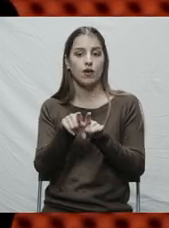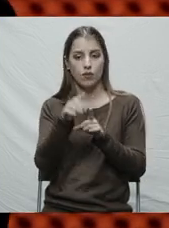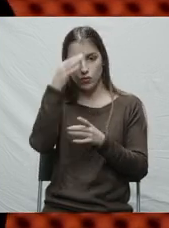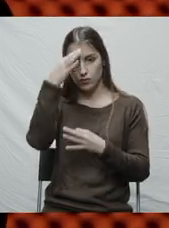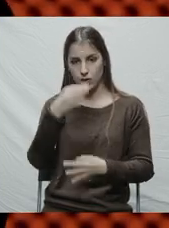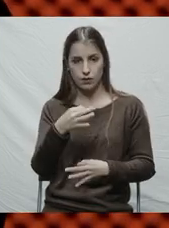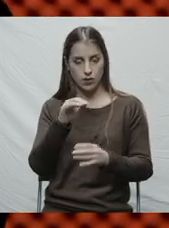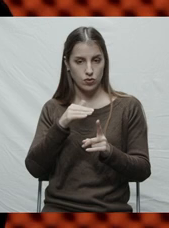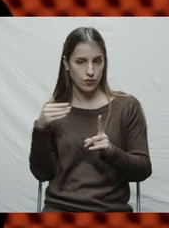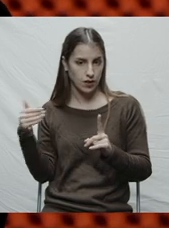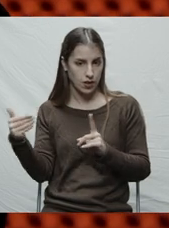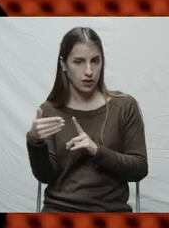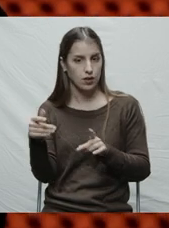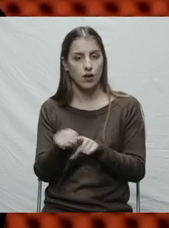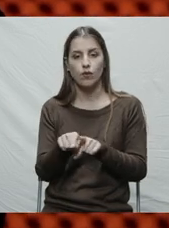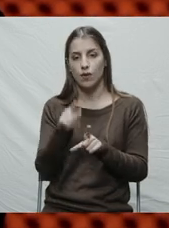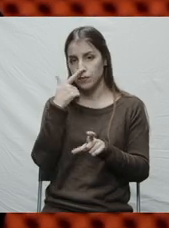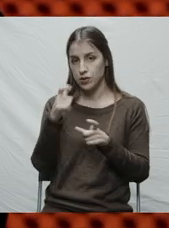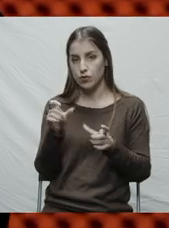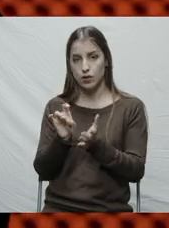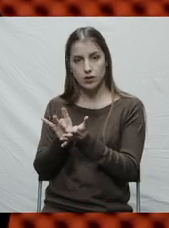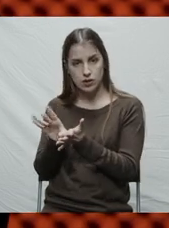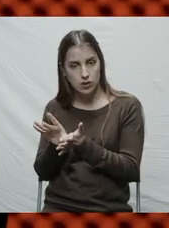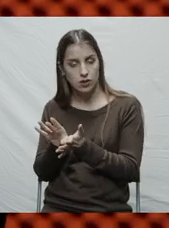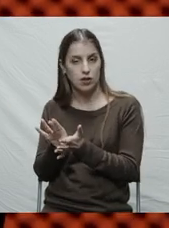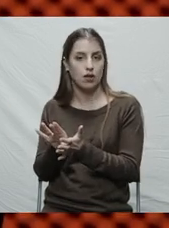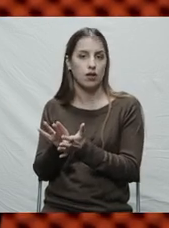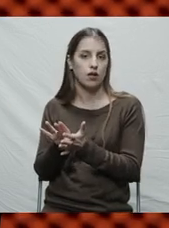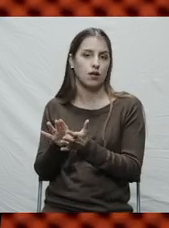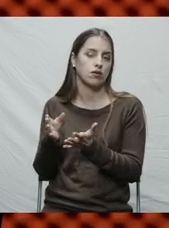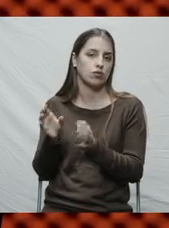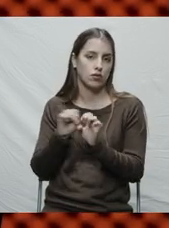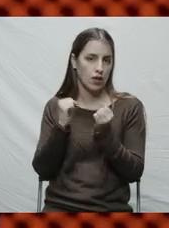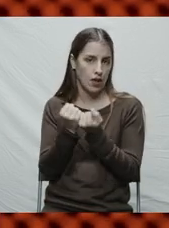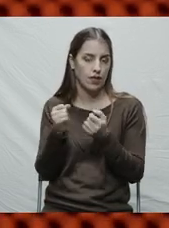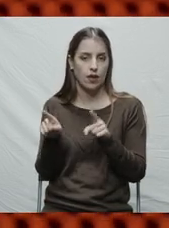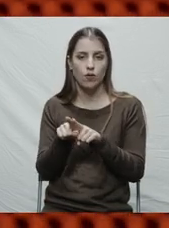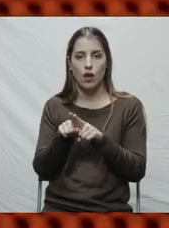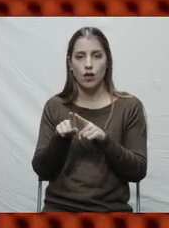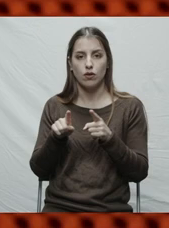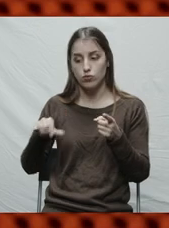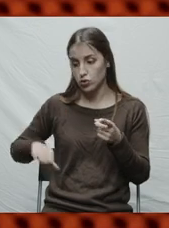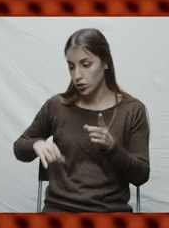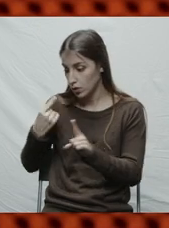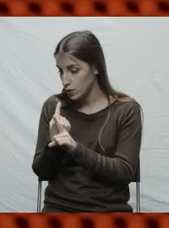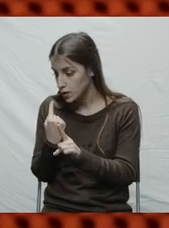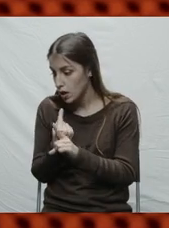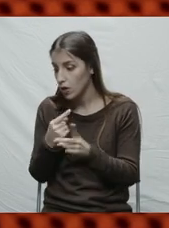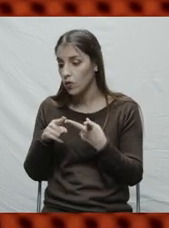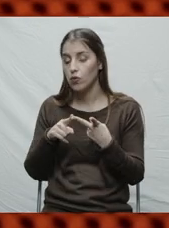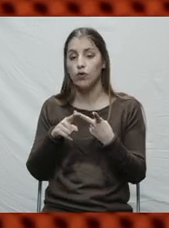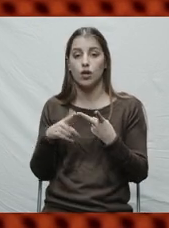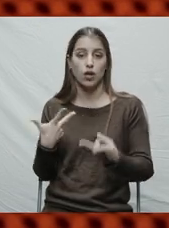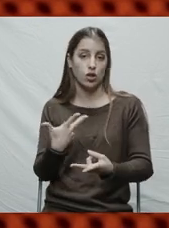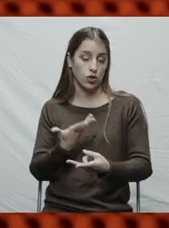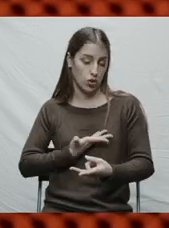tudo que lida com as pessoas que estão à margem da sociedade, desde toxicodependência, prostituição, miúdos de bairros marginais. Eu lembro-me que o